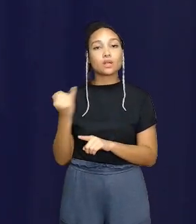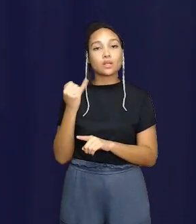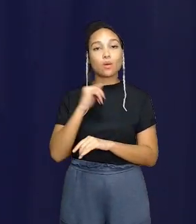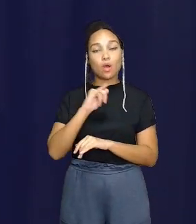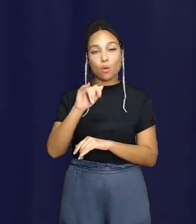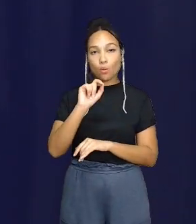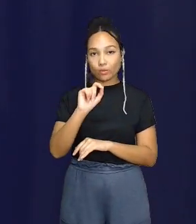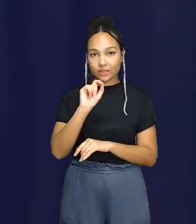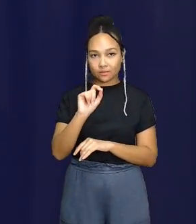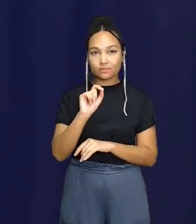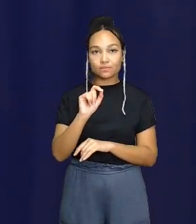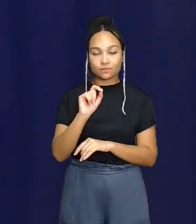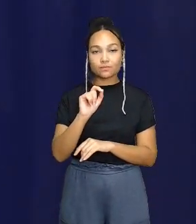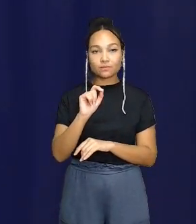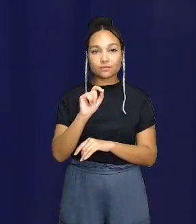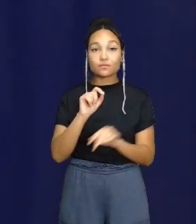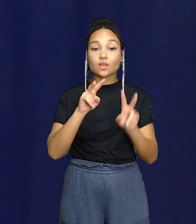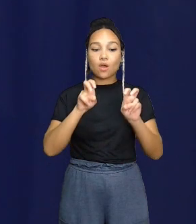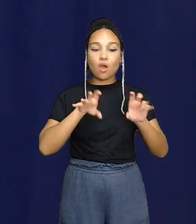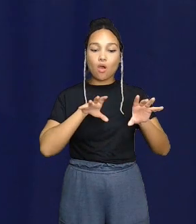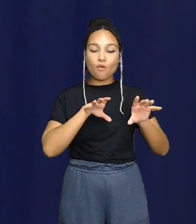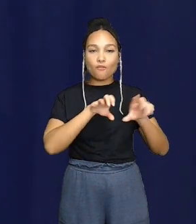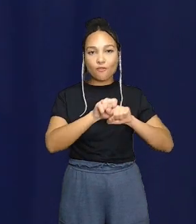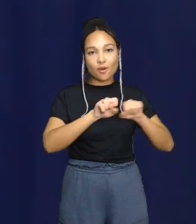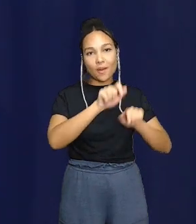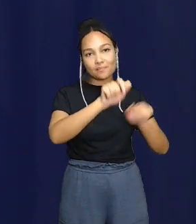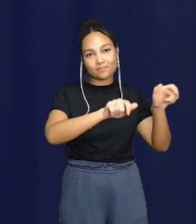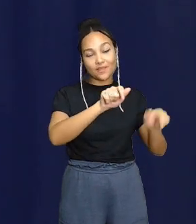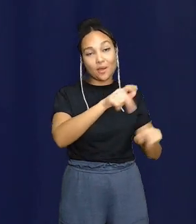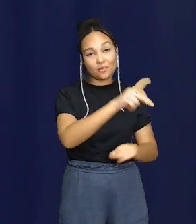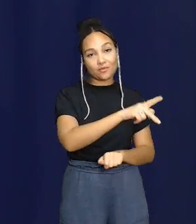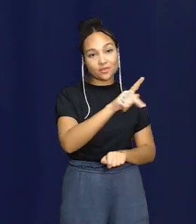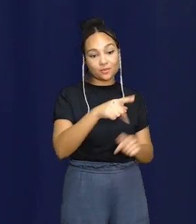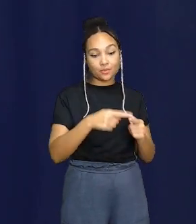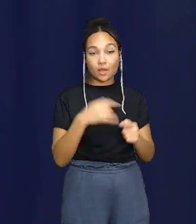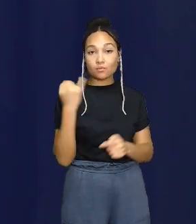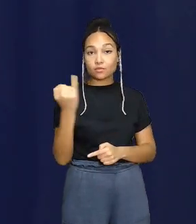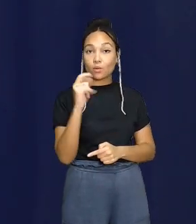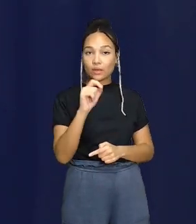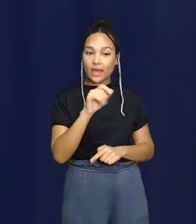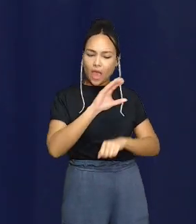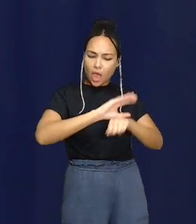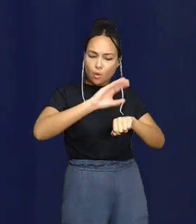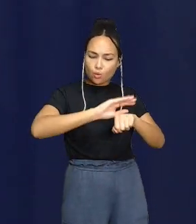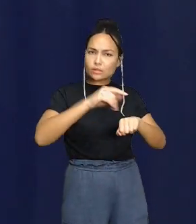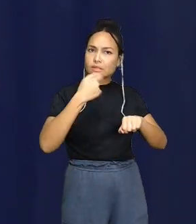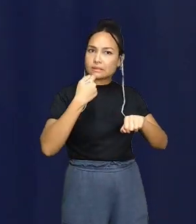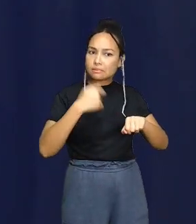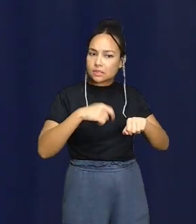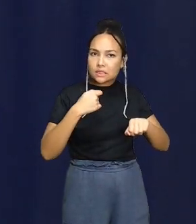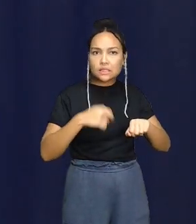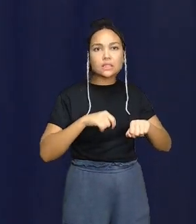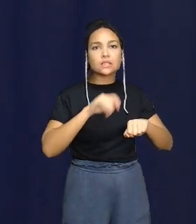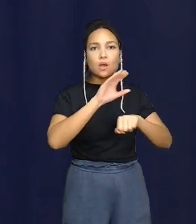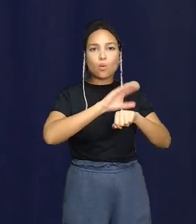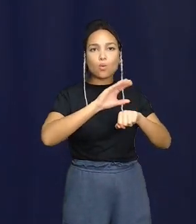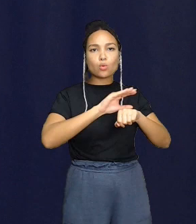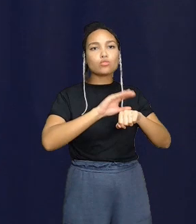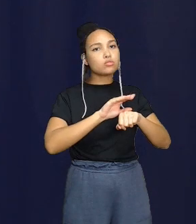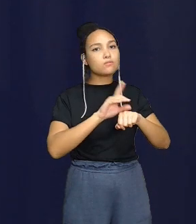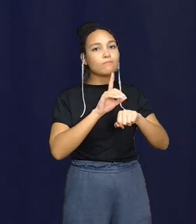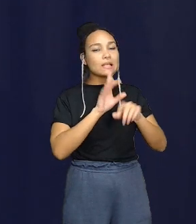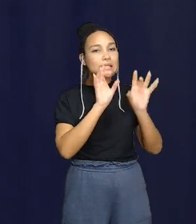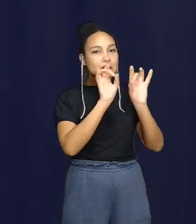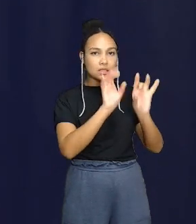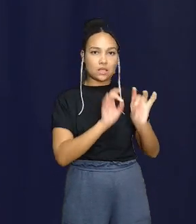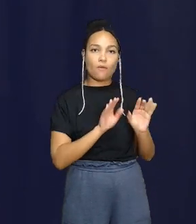o de formar os professores, porque a gente precisa, é um curso que exige uma formação fora da caixa, né? E aí o que a